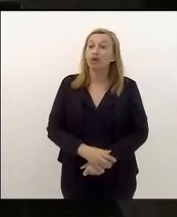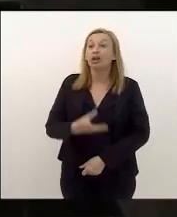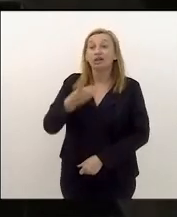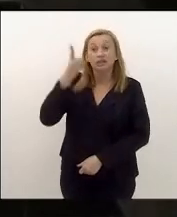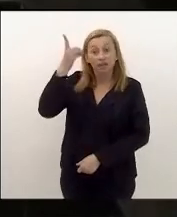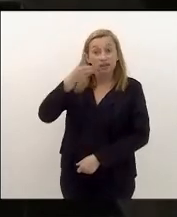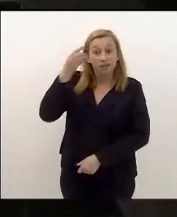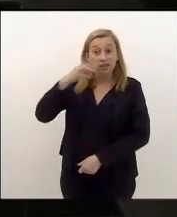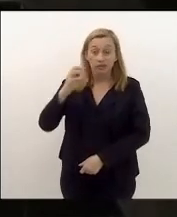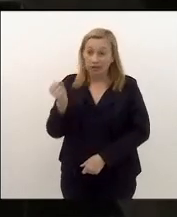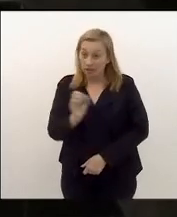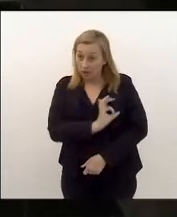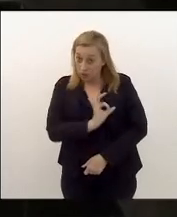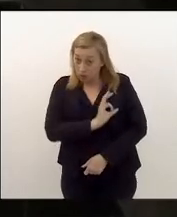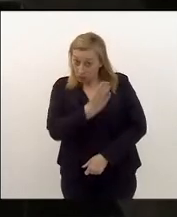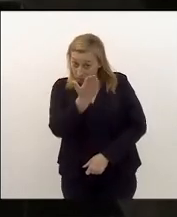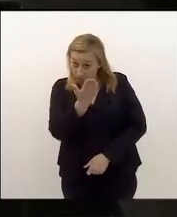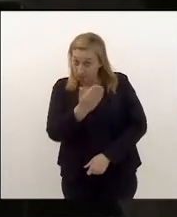deputada Marta Rocha,